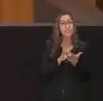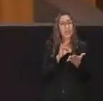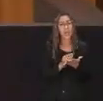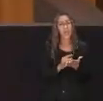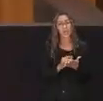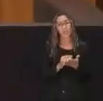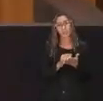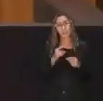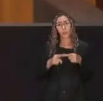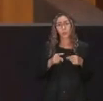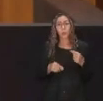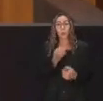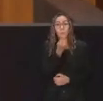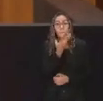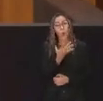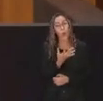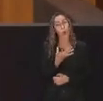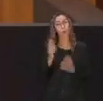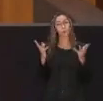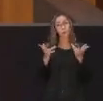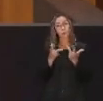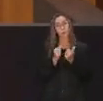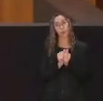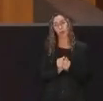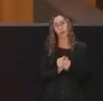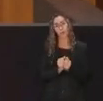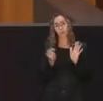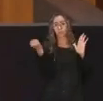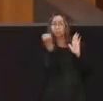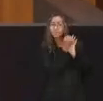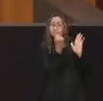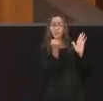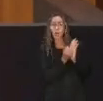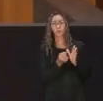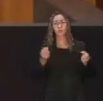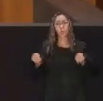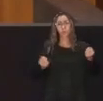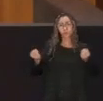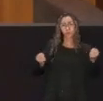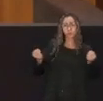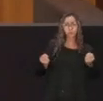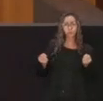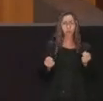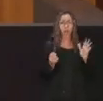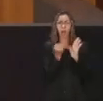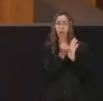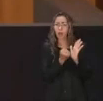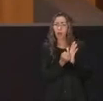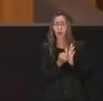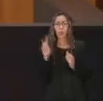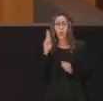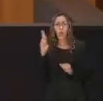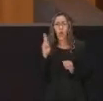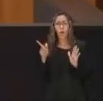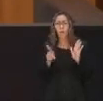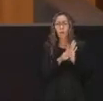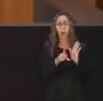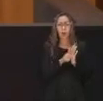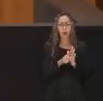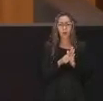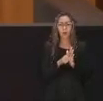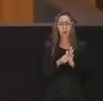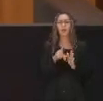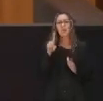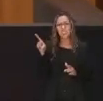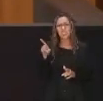Tá? Deixa o nome de vocês no maquinário. Tá? Deixa lá o nome de vocês no maquinário, que depois nós vamos ver isso aqui. Foi o fulano que